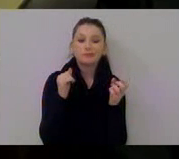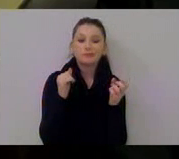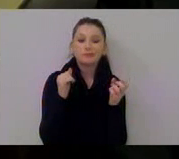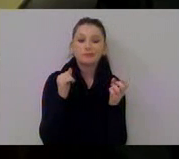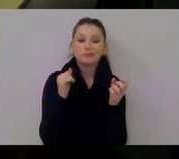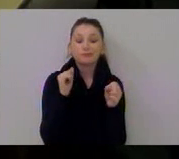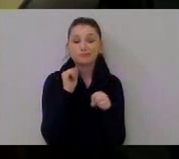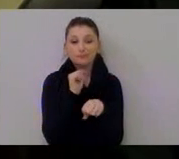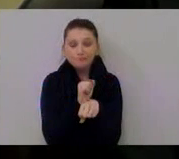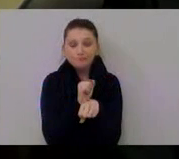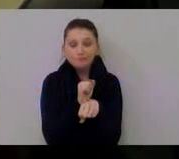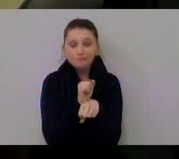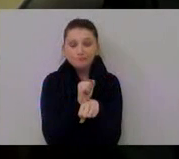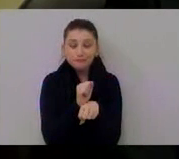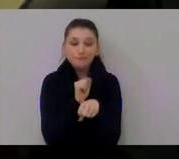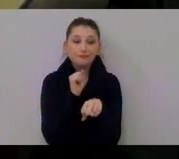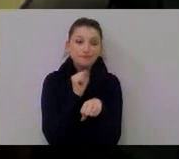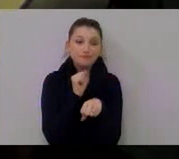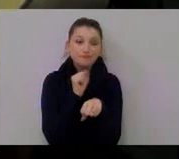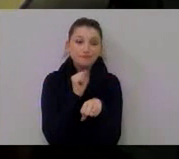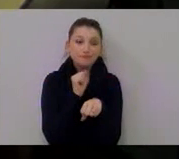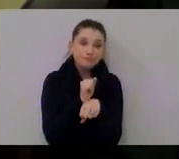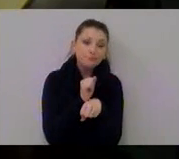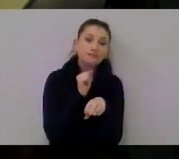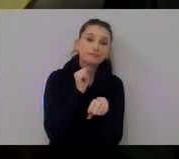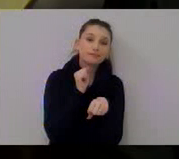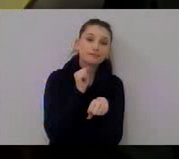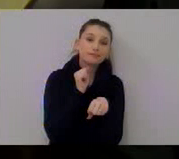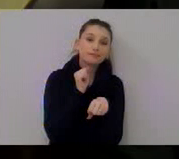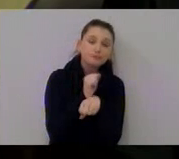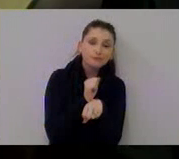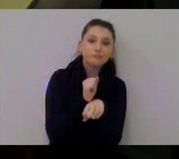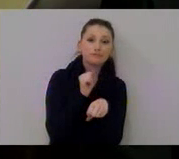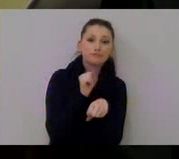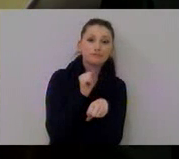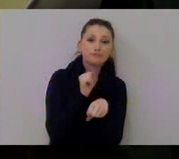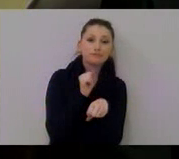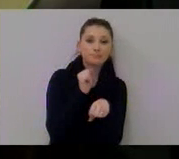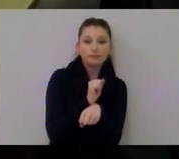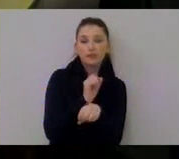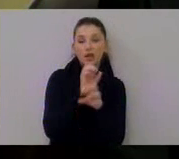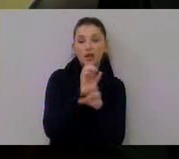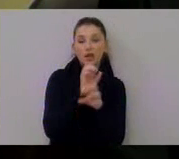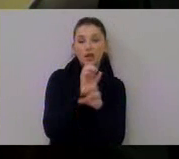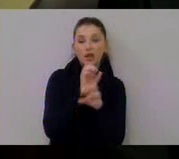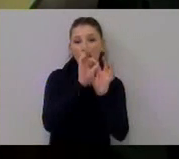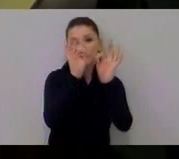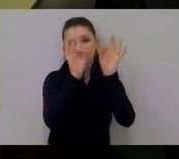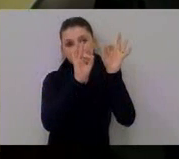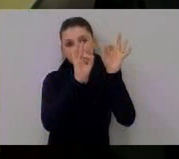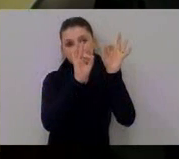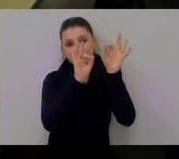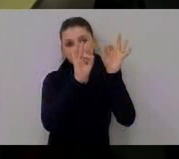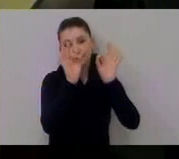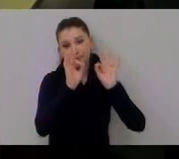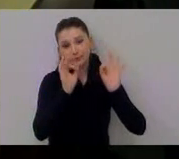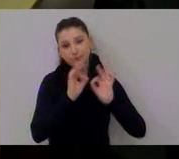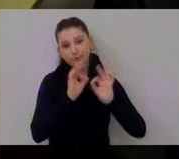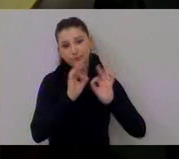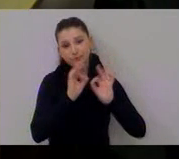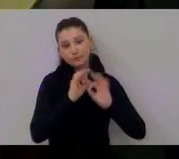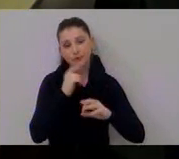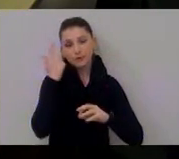Deus quando, de se tornar a nossa tão sonhada creche